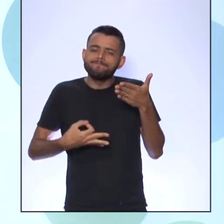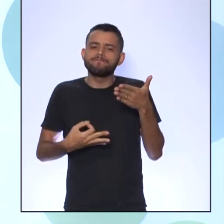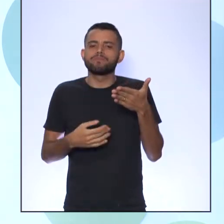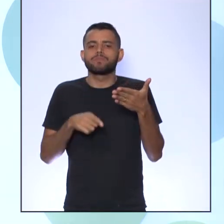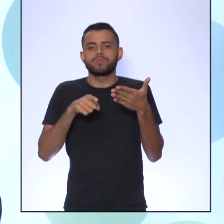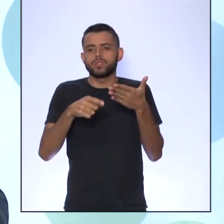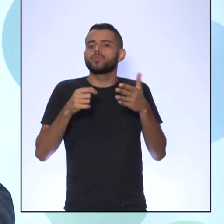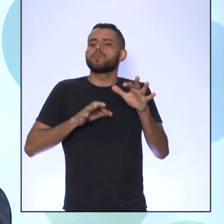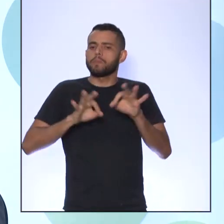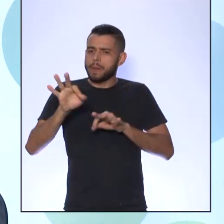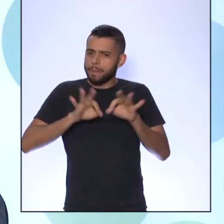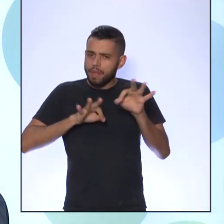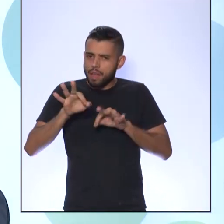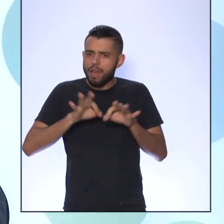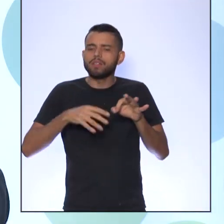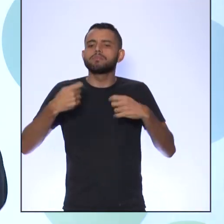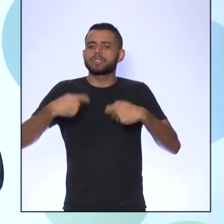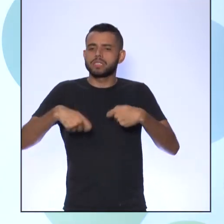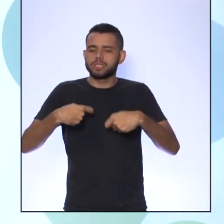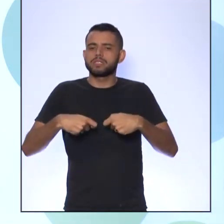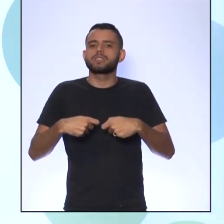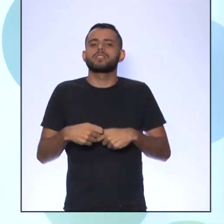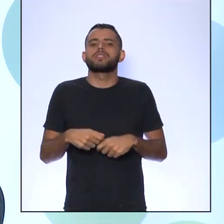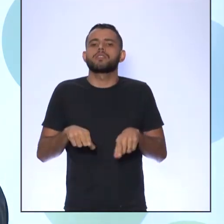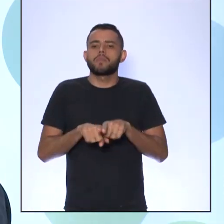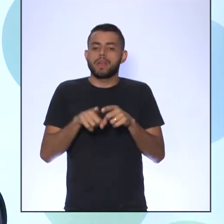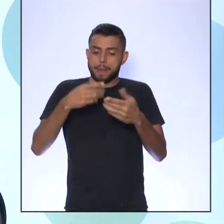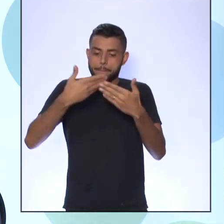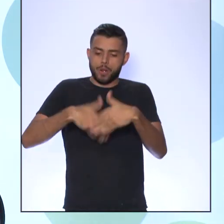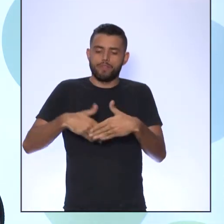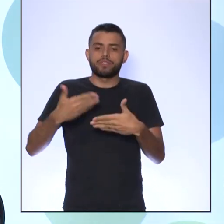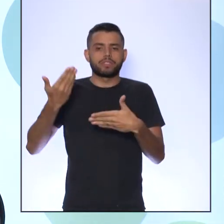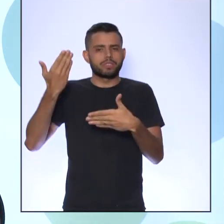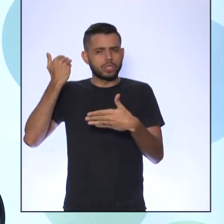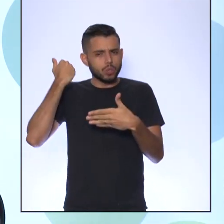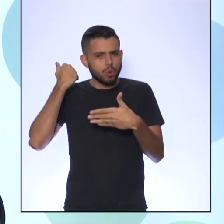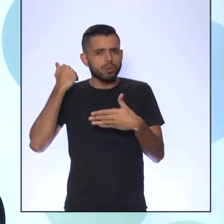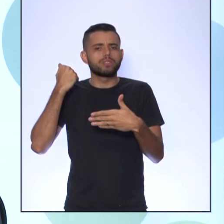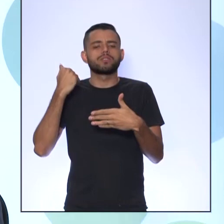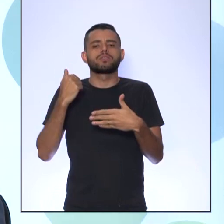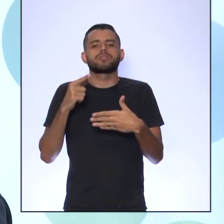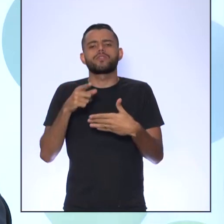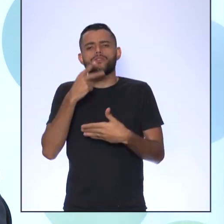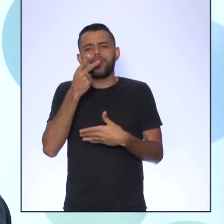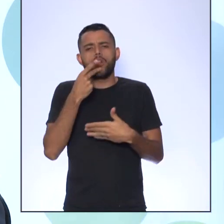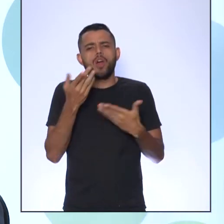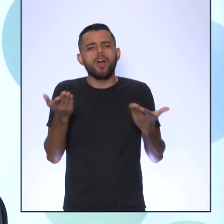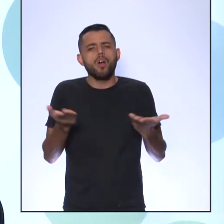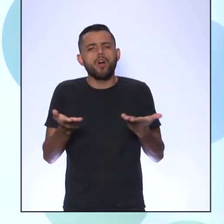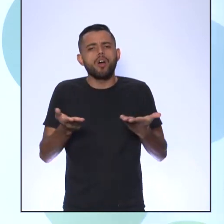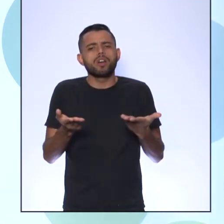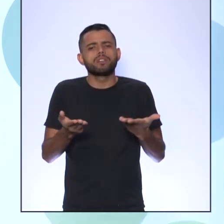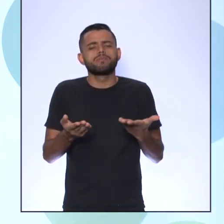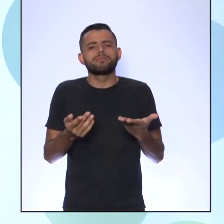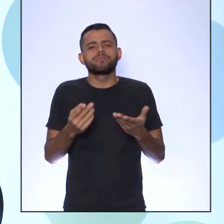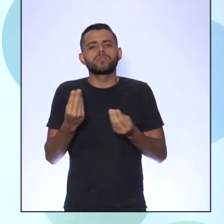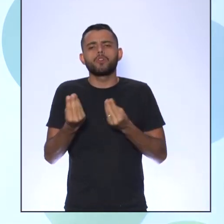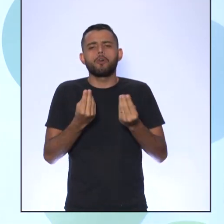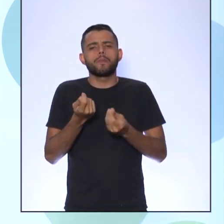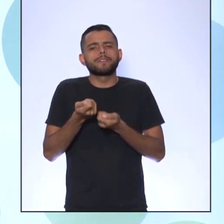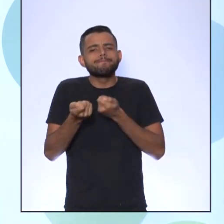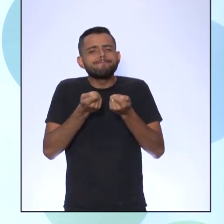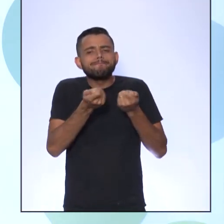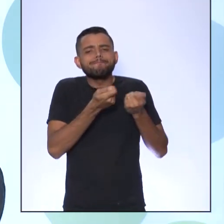demanda preparo, demanda ele fazer provas anteriores. E você citou agora há pouco também, secretária, a questão da gestão do